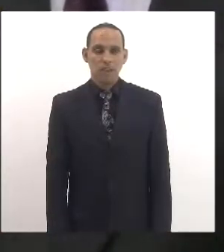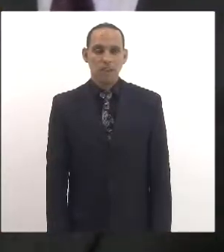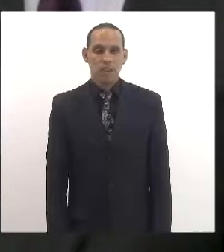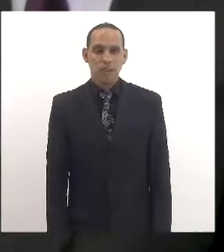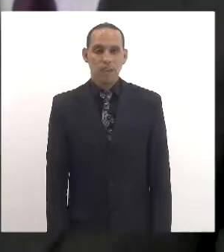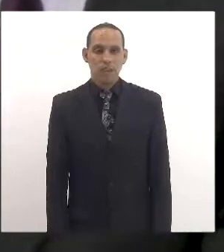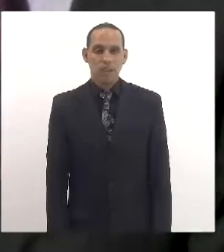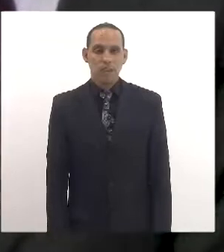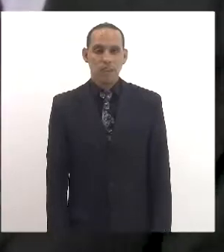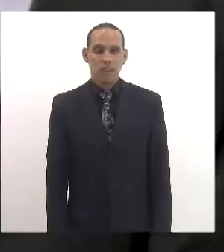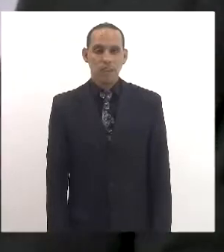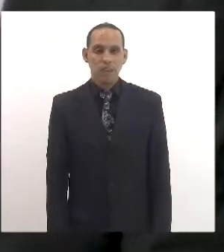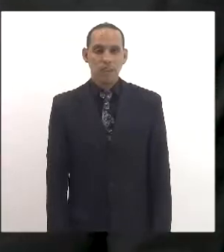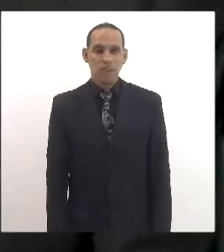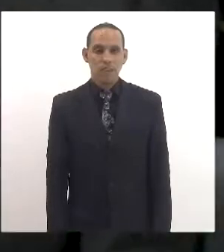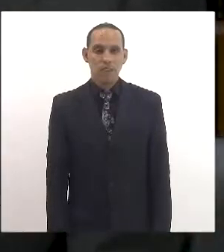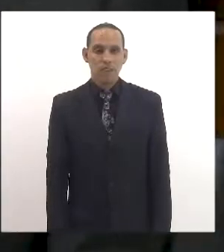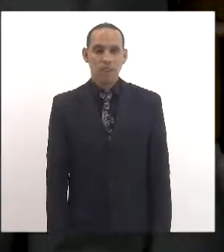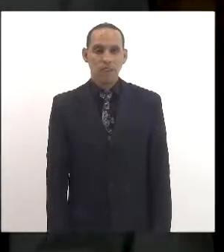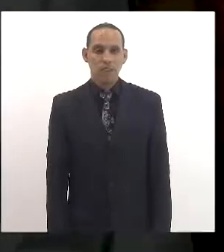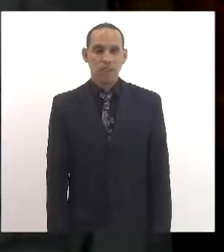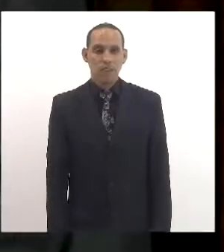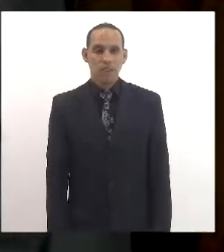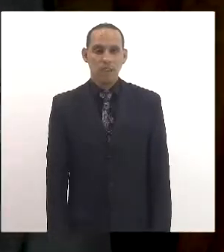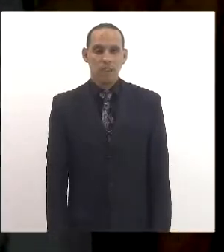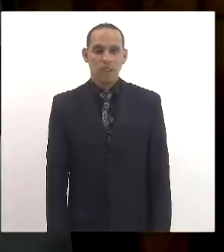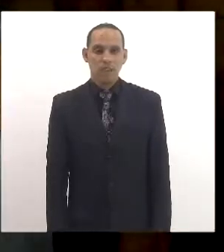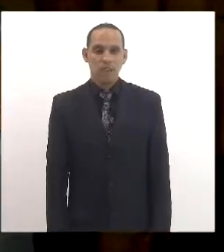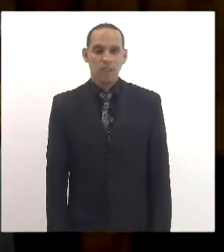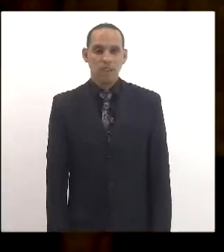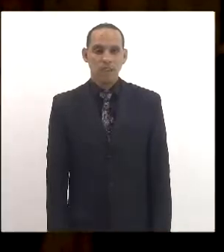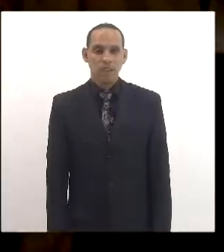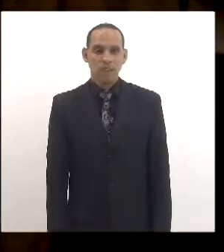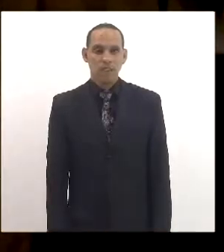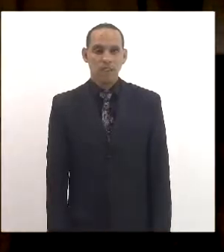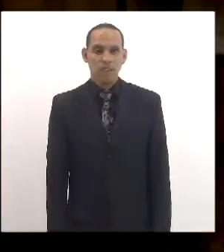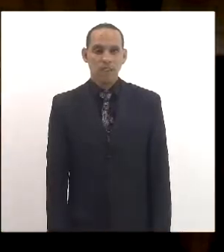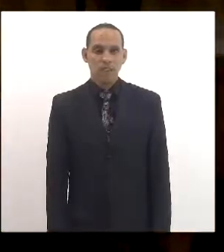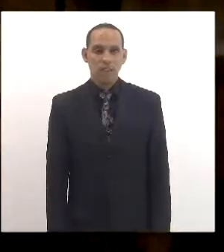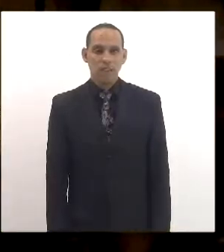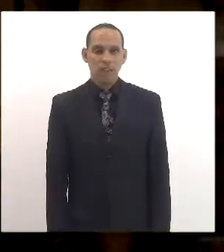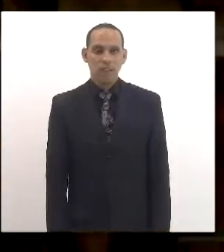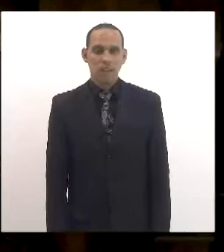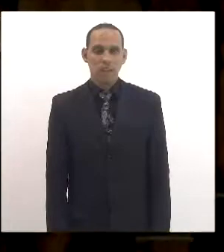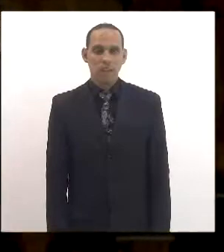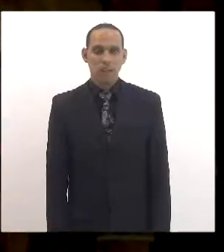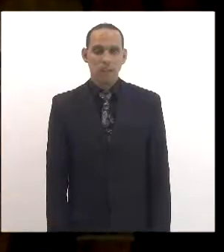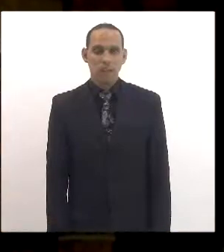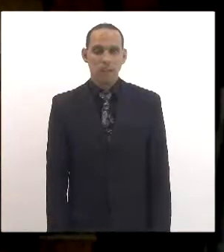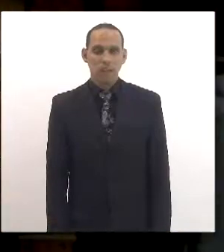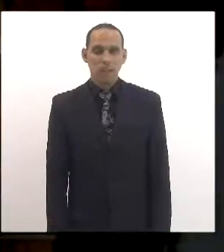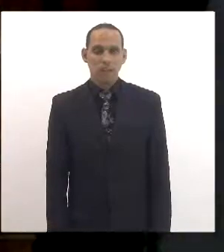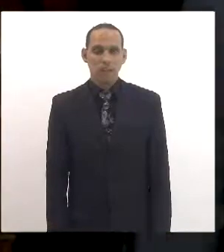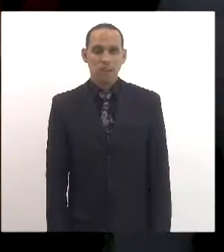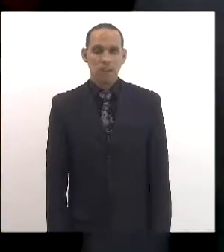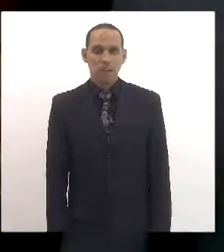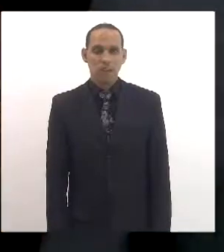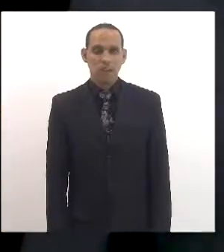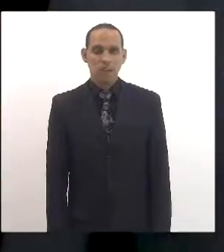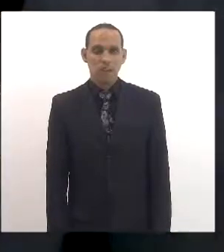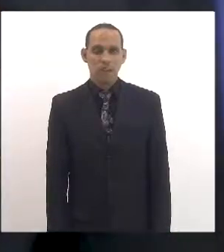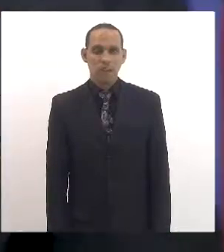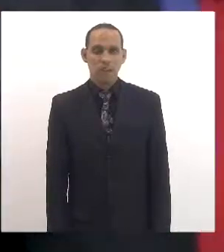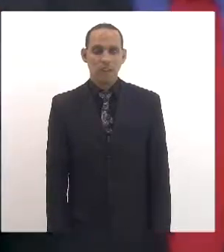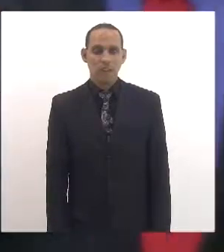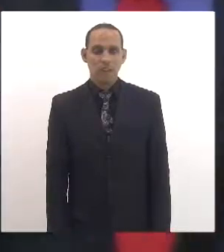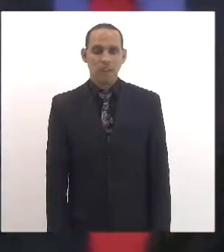do colosso, e o teu futuro espelha essa grandeza, terra dourada. Entre outras